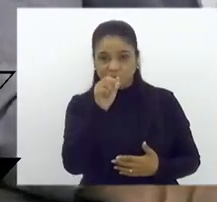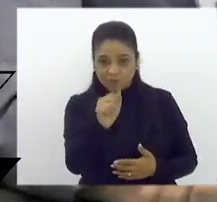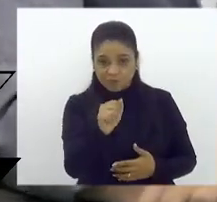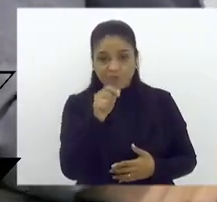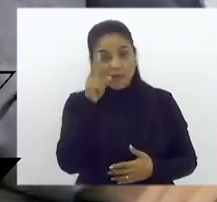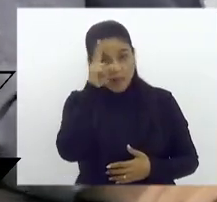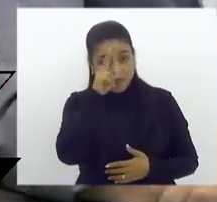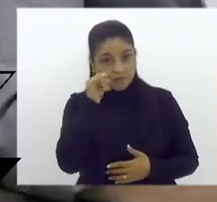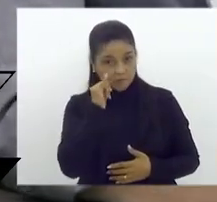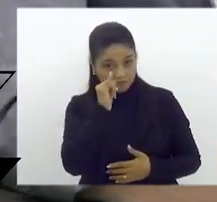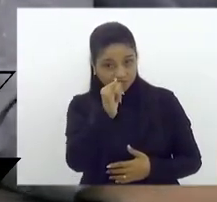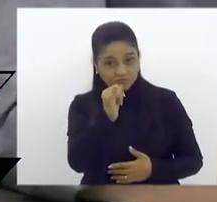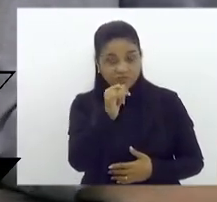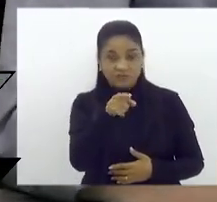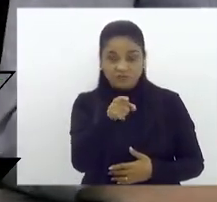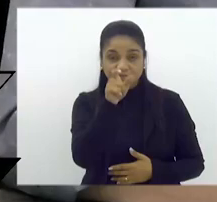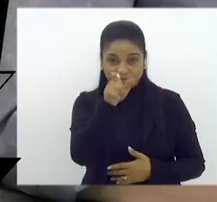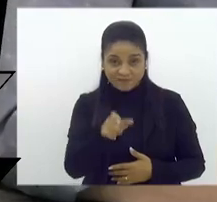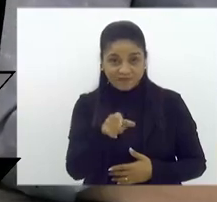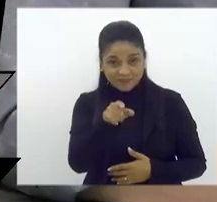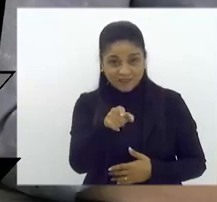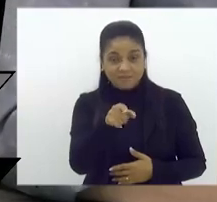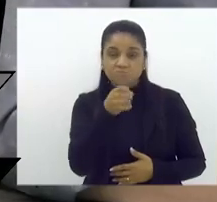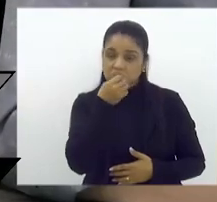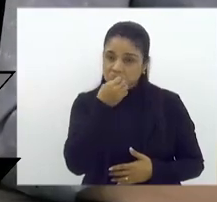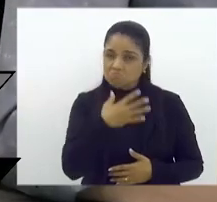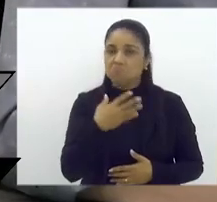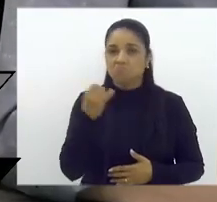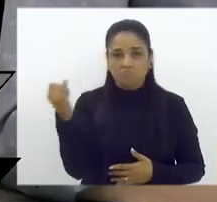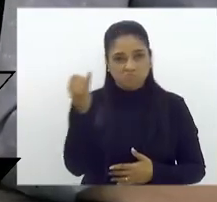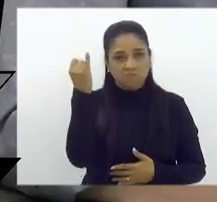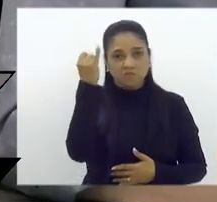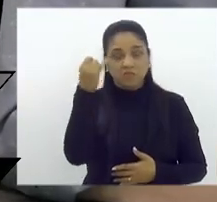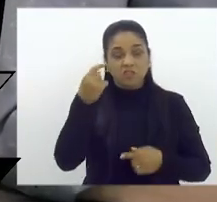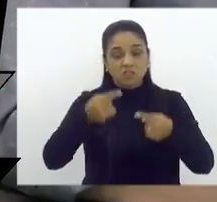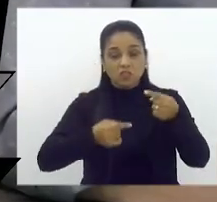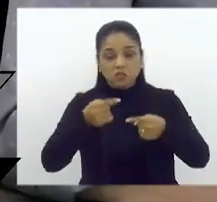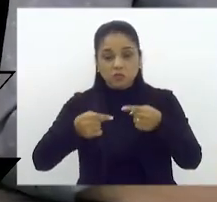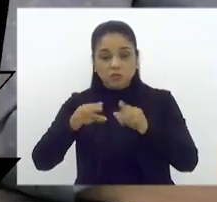que Vossa Excelência está em vossos ombros com uma coisa muito importante, que é a discussão das